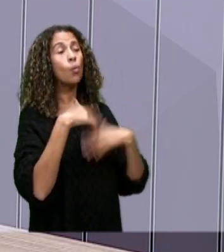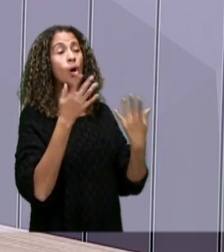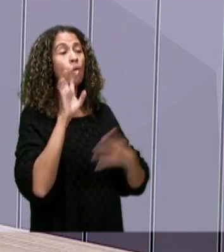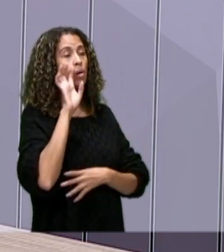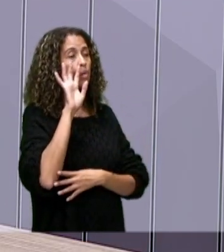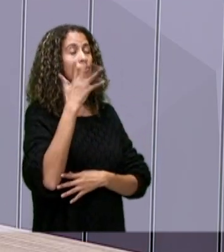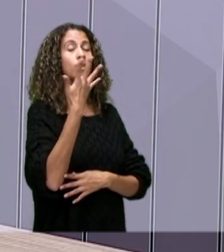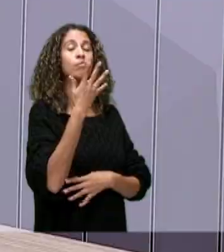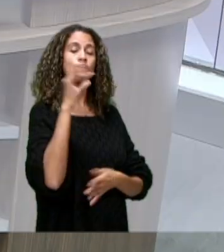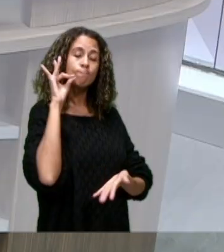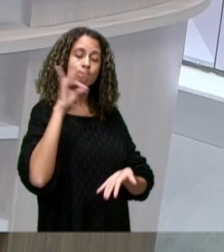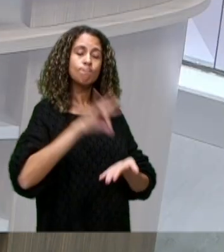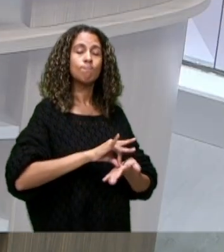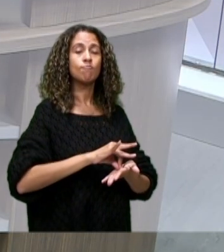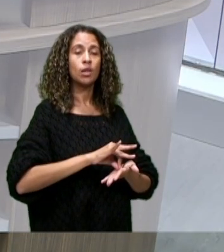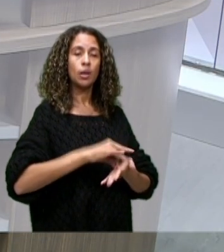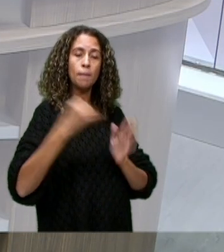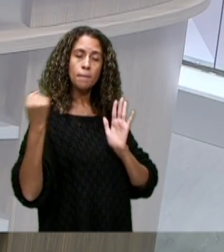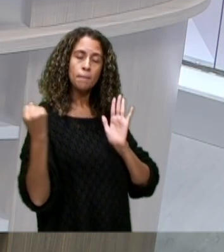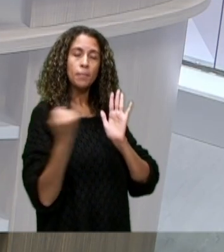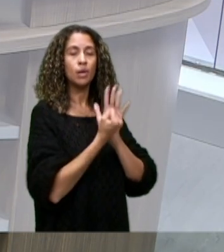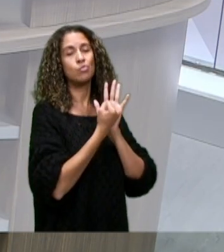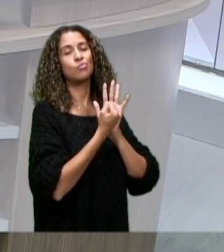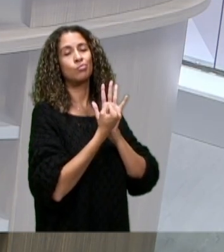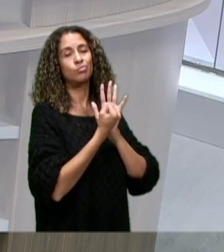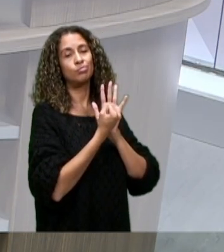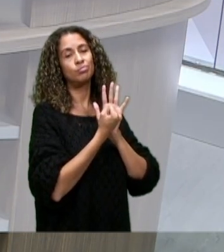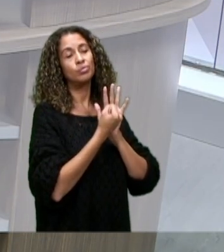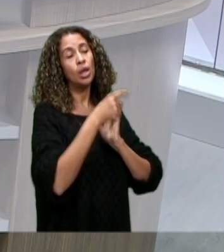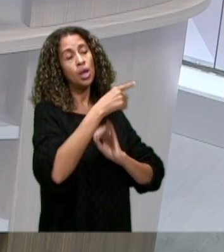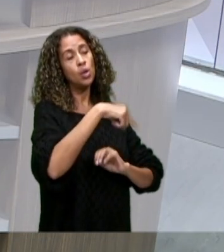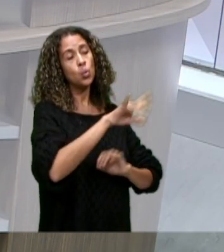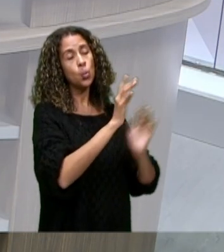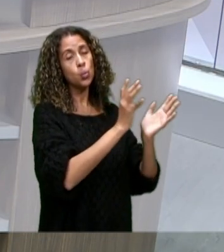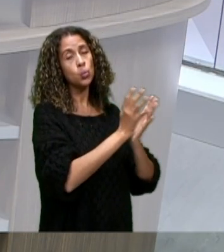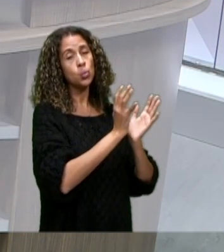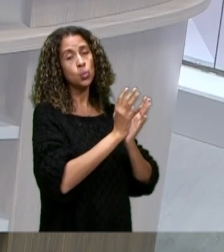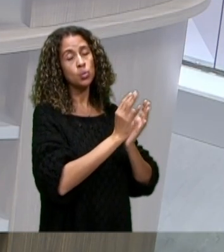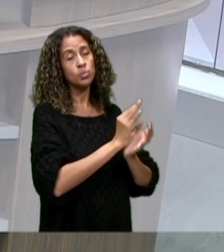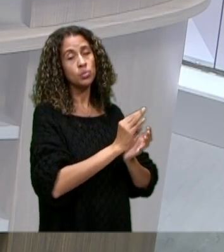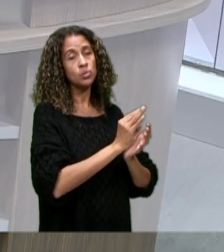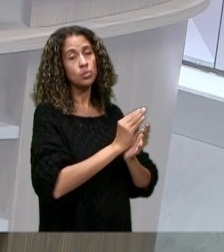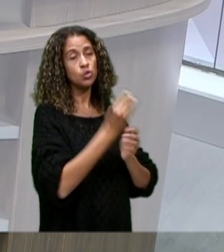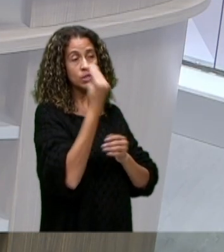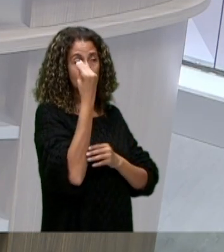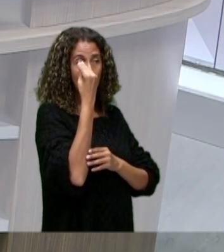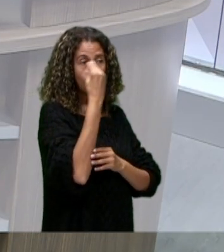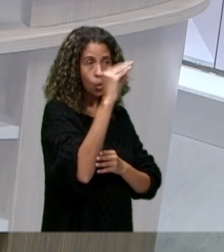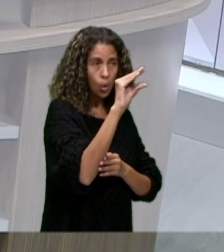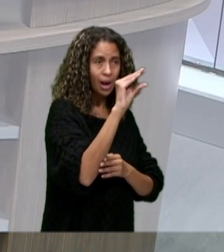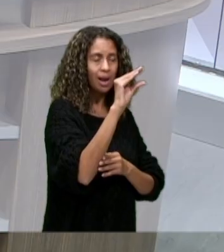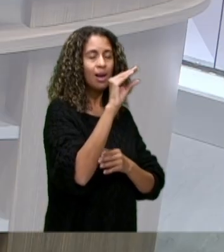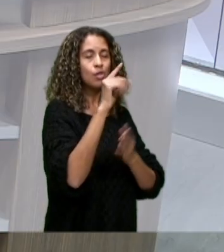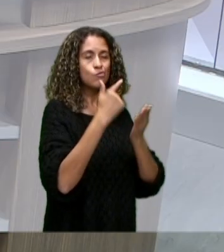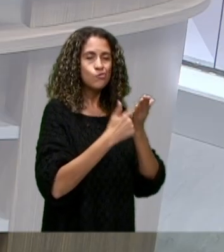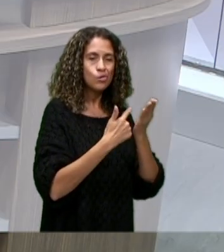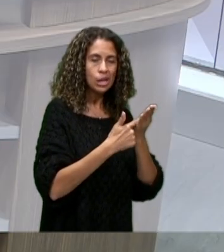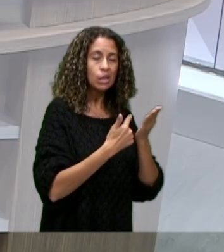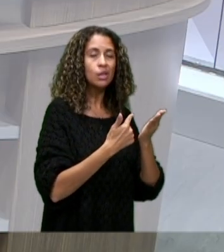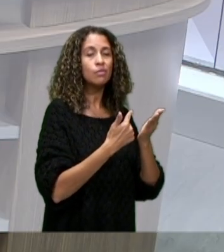mais marcantes a ponto de eles estarem no livro com outros nomes, com